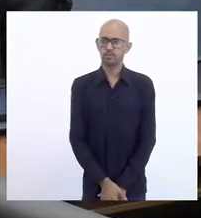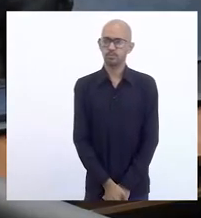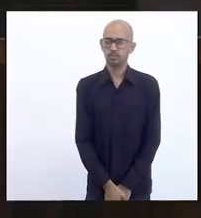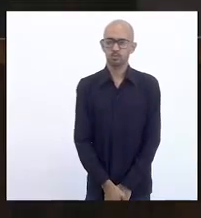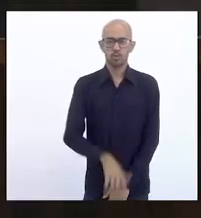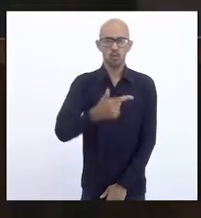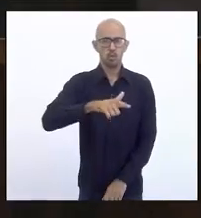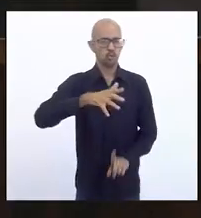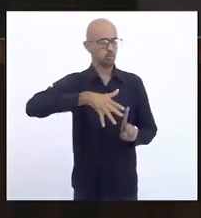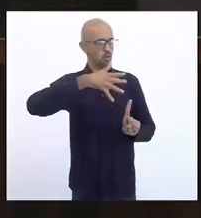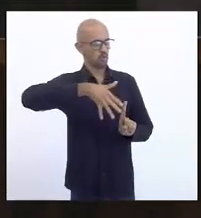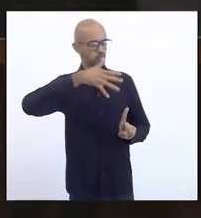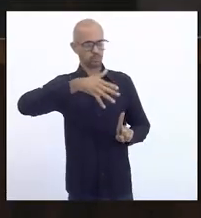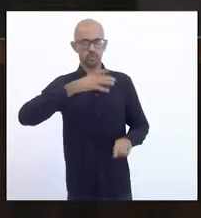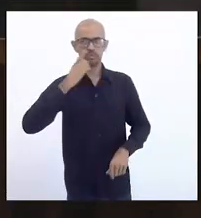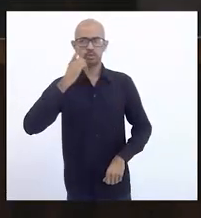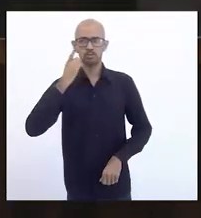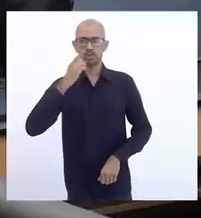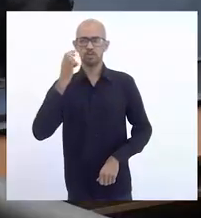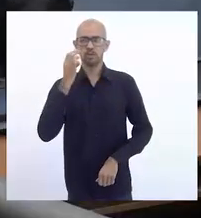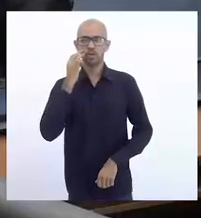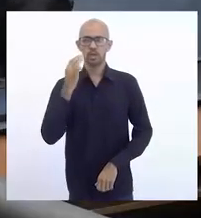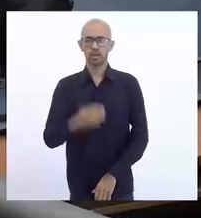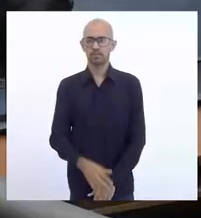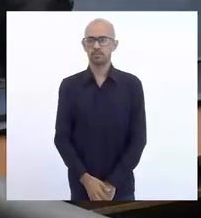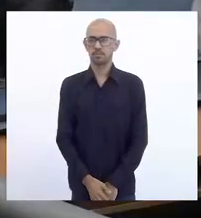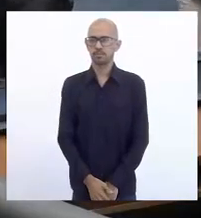Próximo orador para discutir, o deputado Valdec Carneiro.